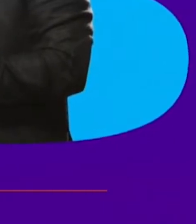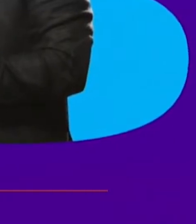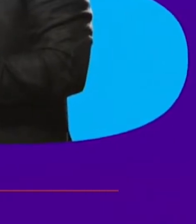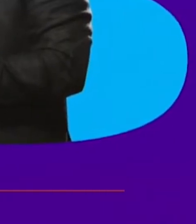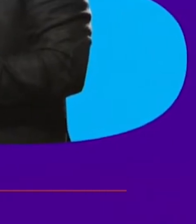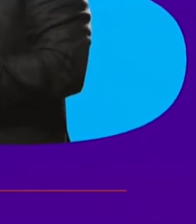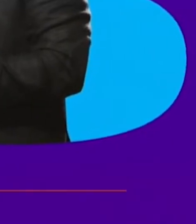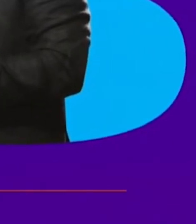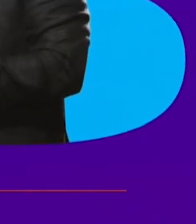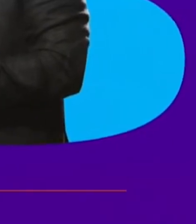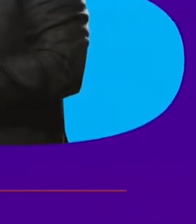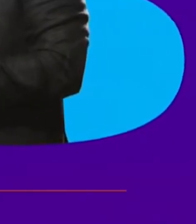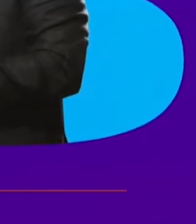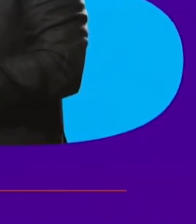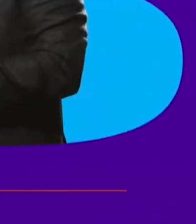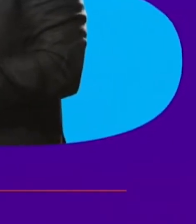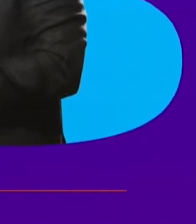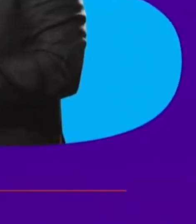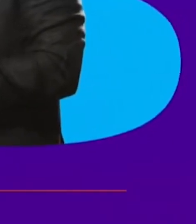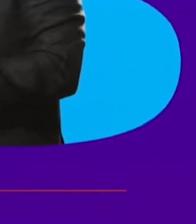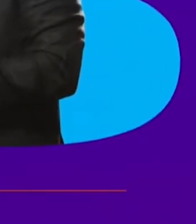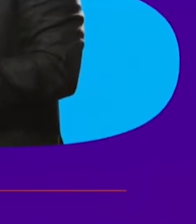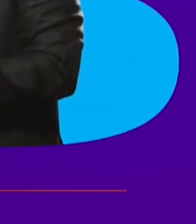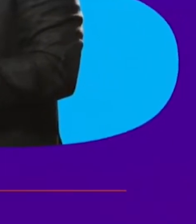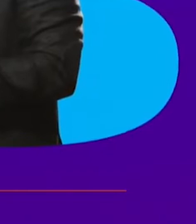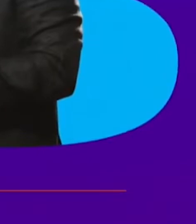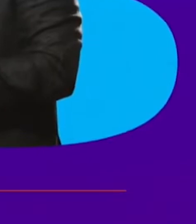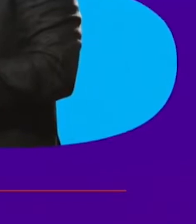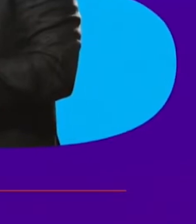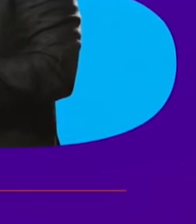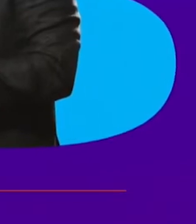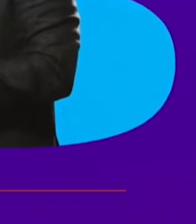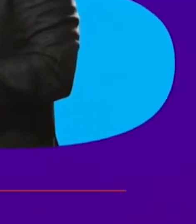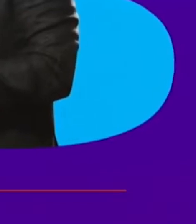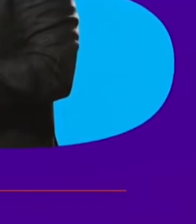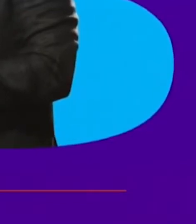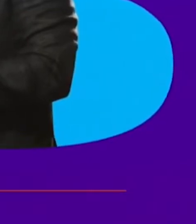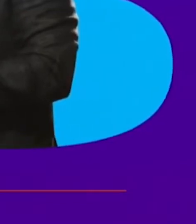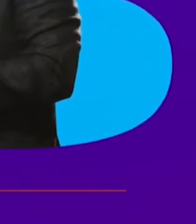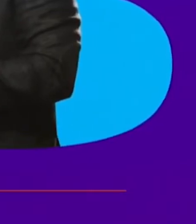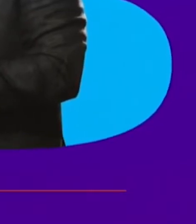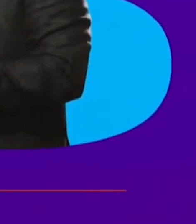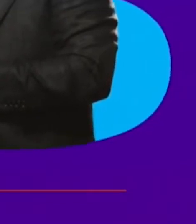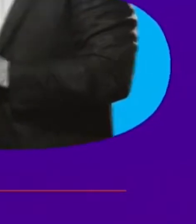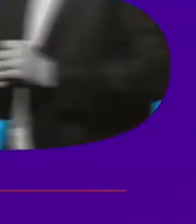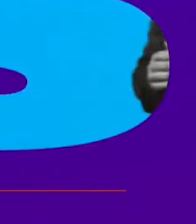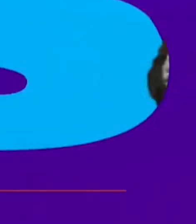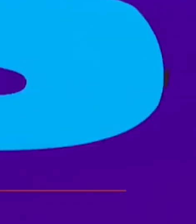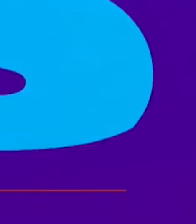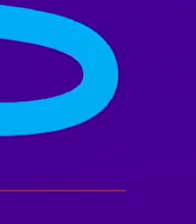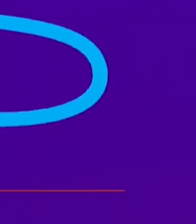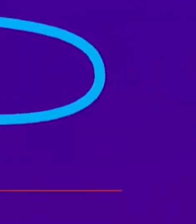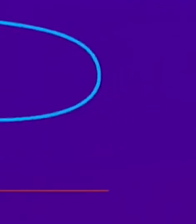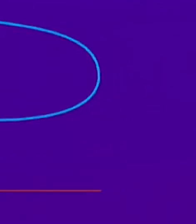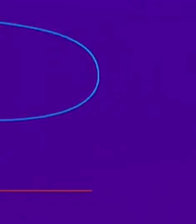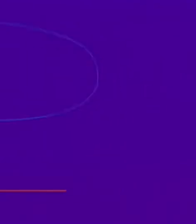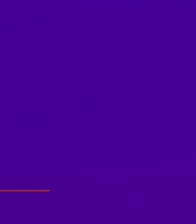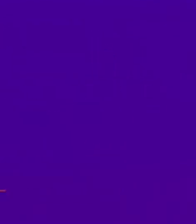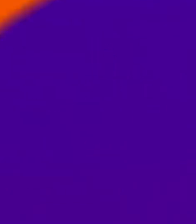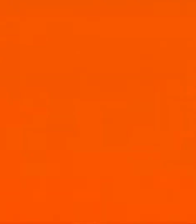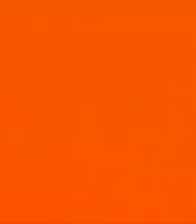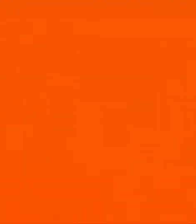por aí que é o melhor pastor do planeta. Recebam com muito carinho o Big Boss, pastor Gilberto